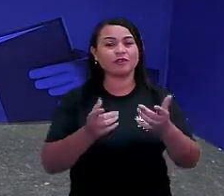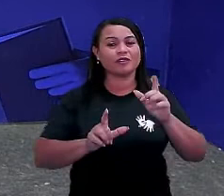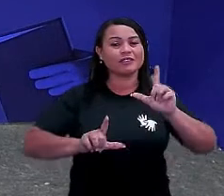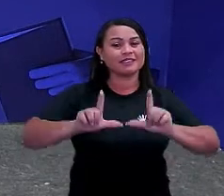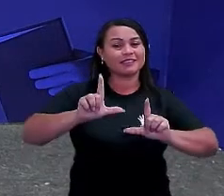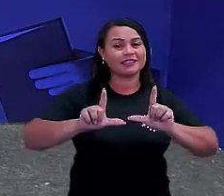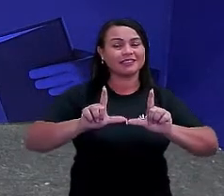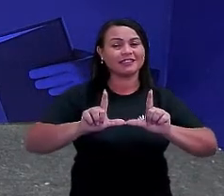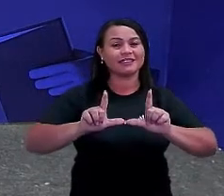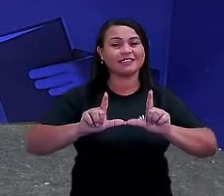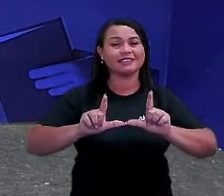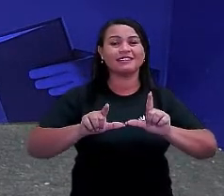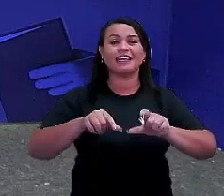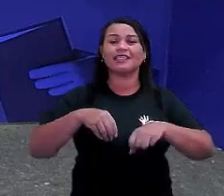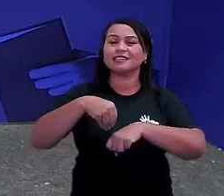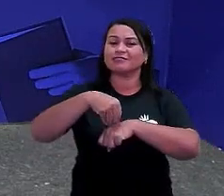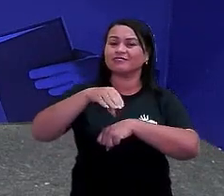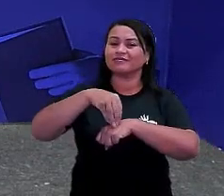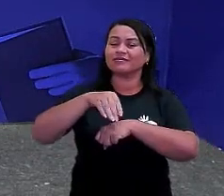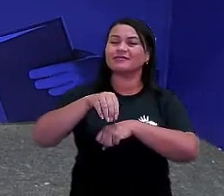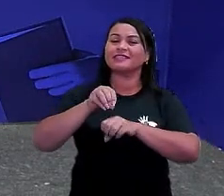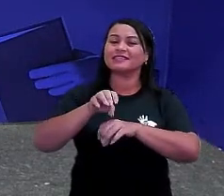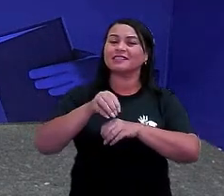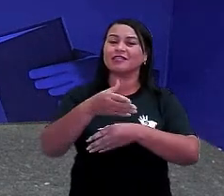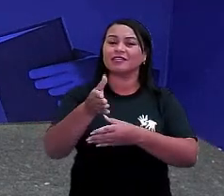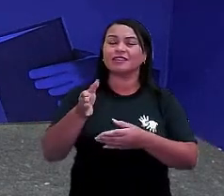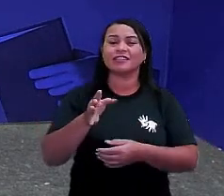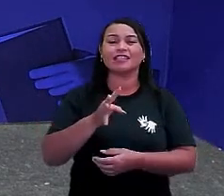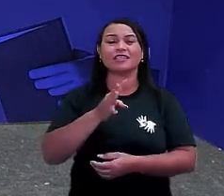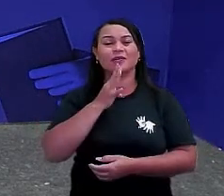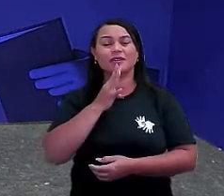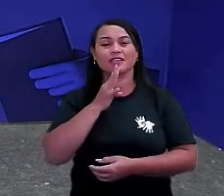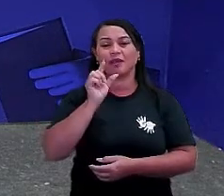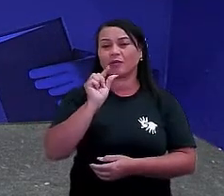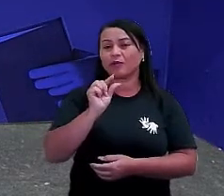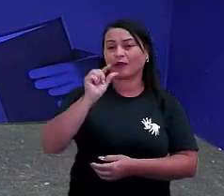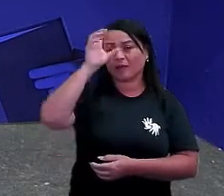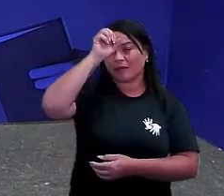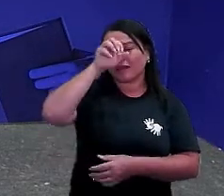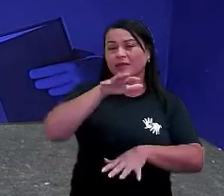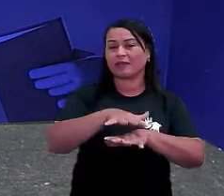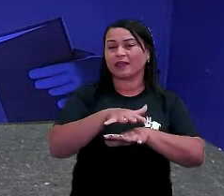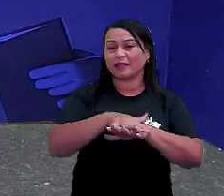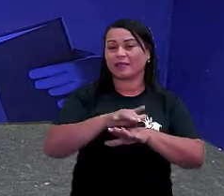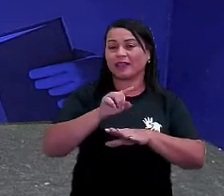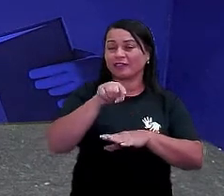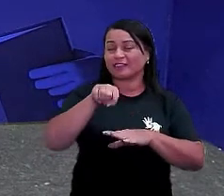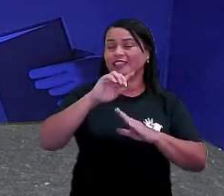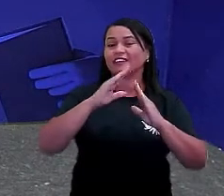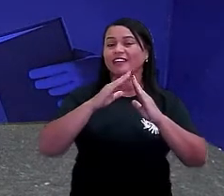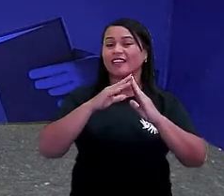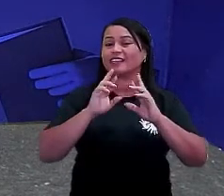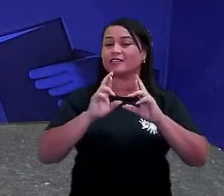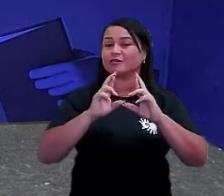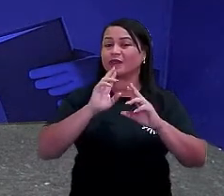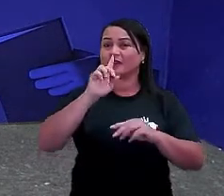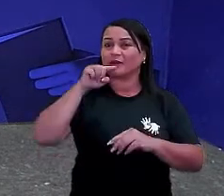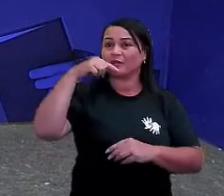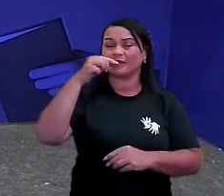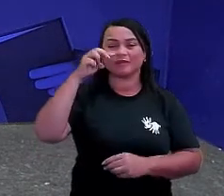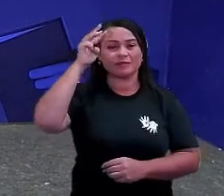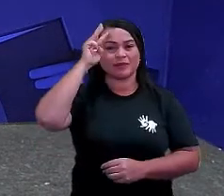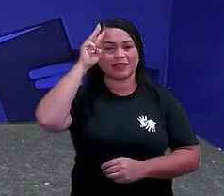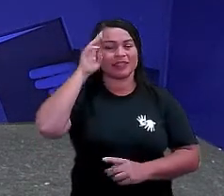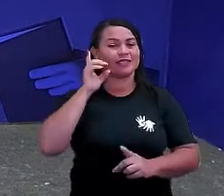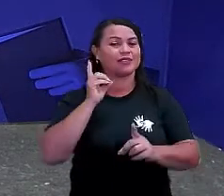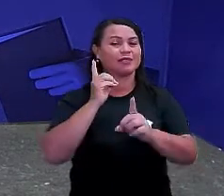da telinha, levando conhecimento da matemática para todos vocês que estão em casa. E eu espero que na próxima terça